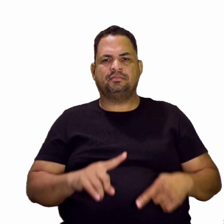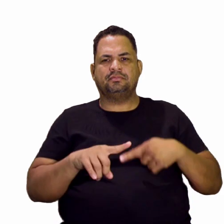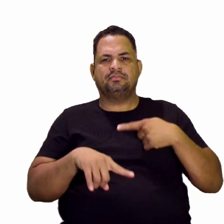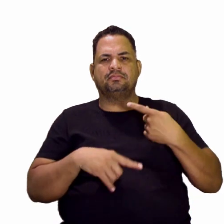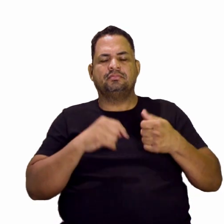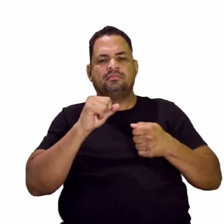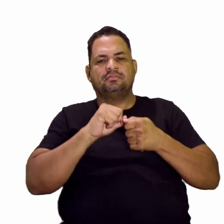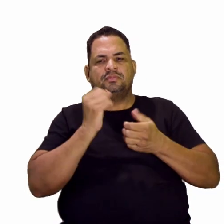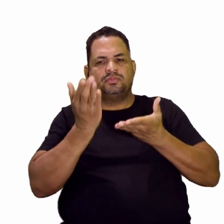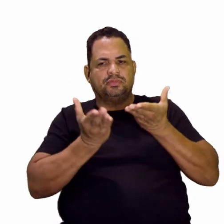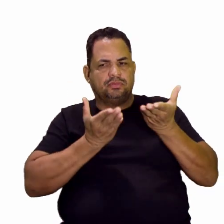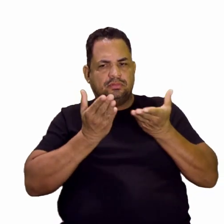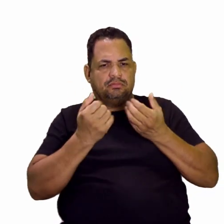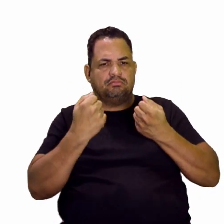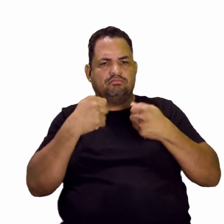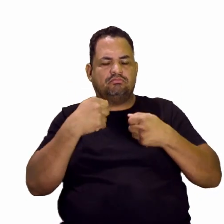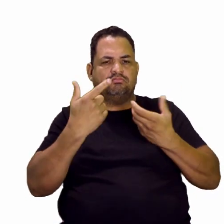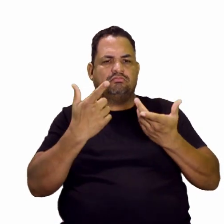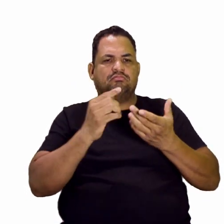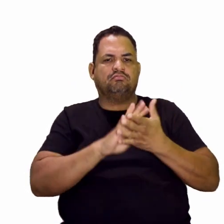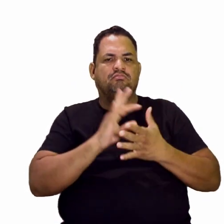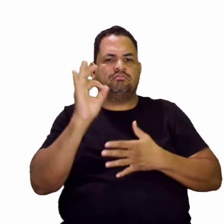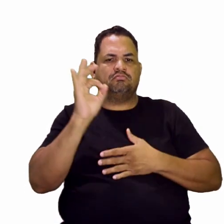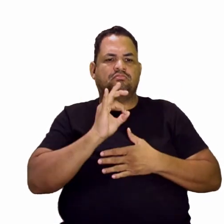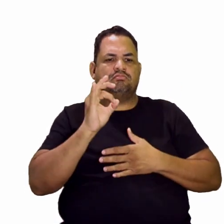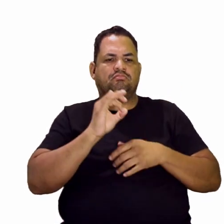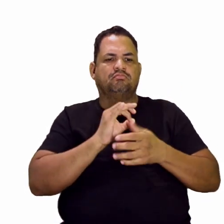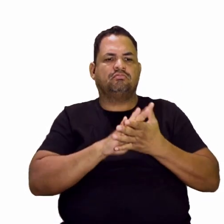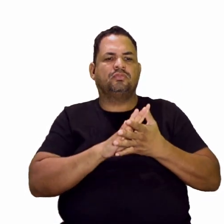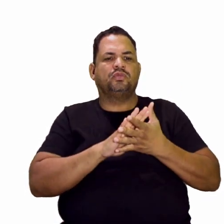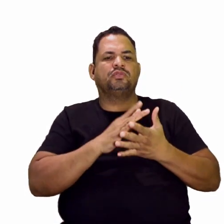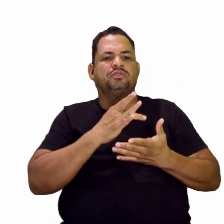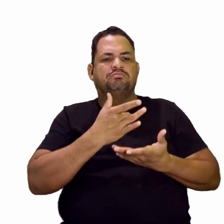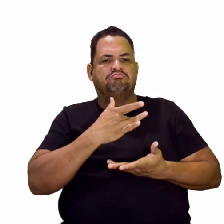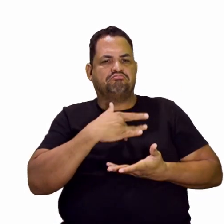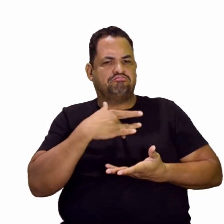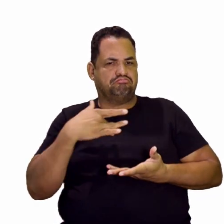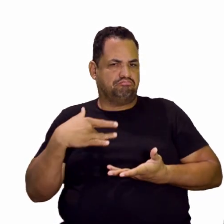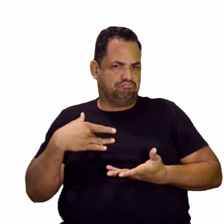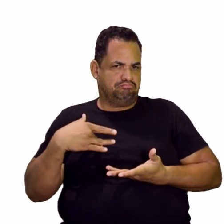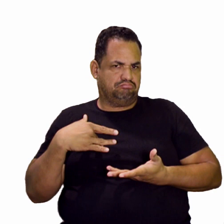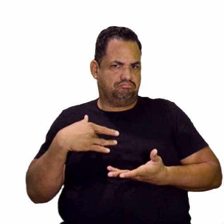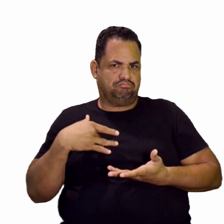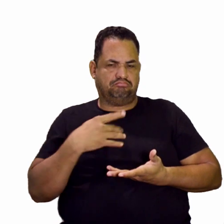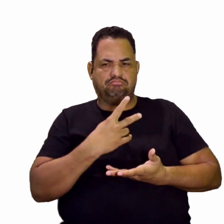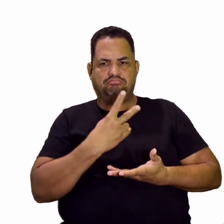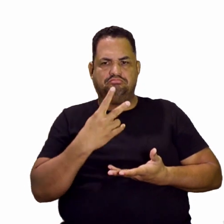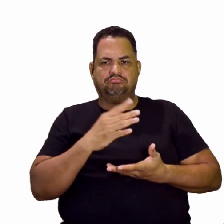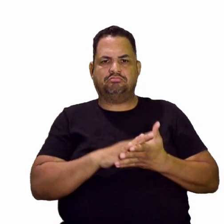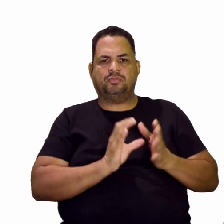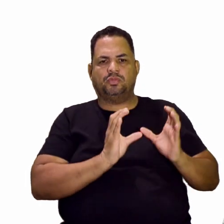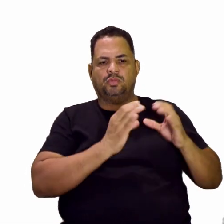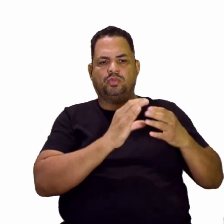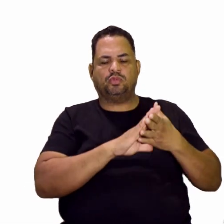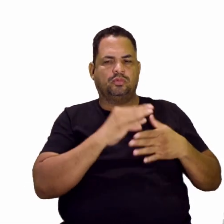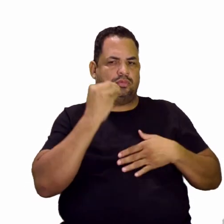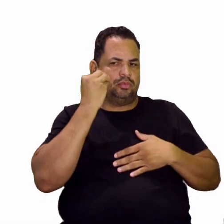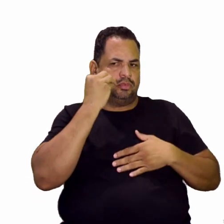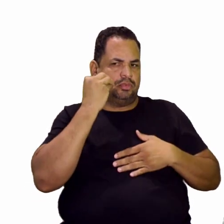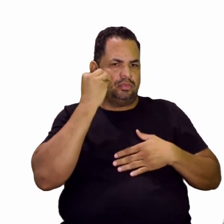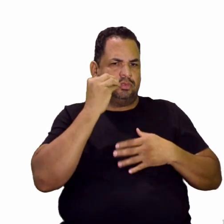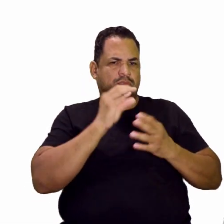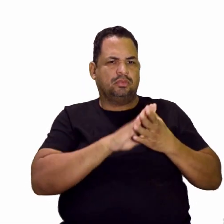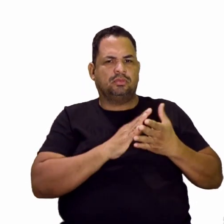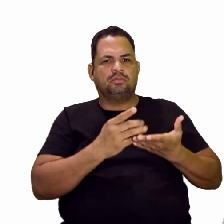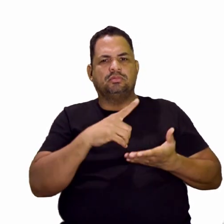de efetuado o tratamento, poderemos dizer se a taxa de cura, né, entre os animais do grupo experimental